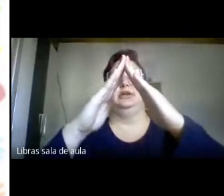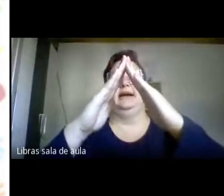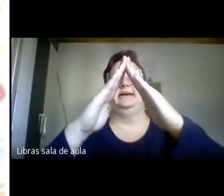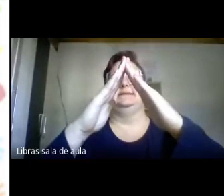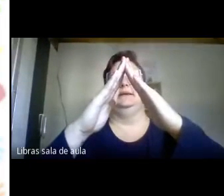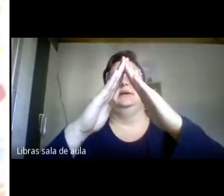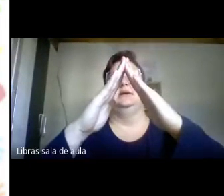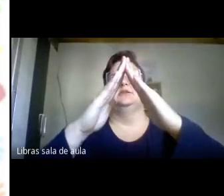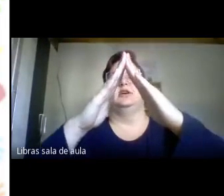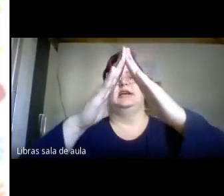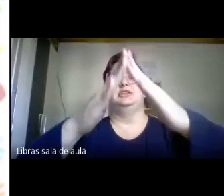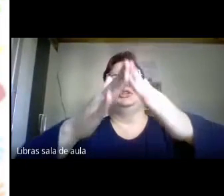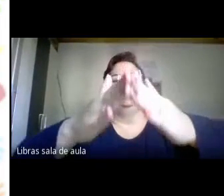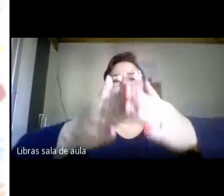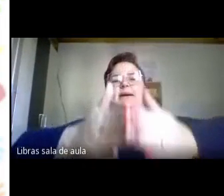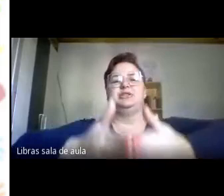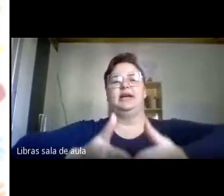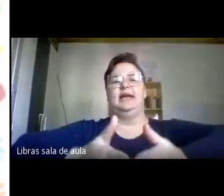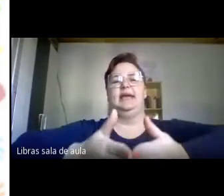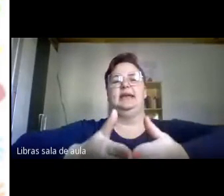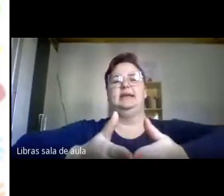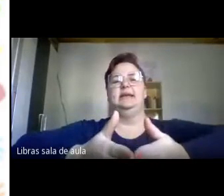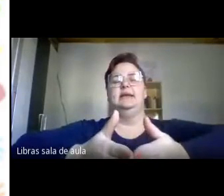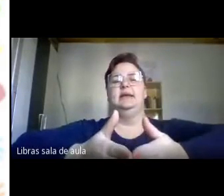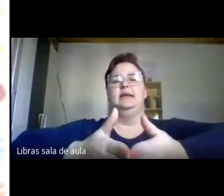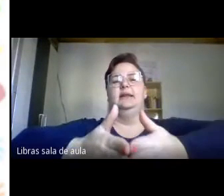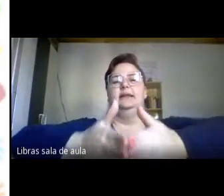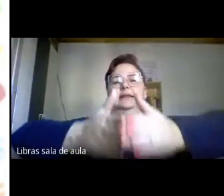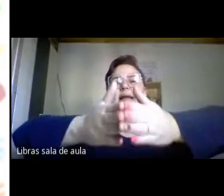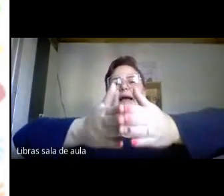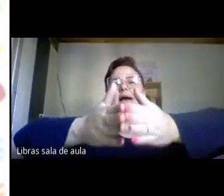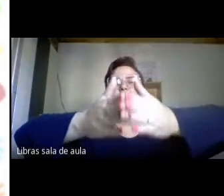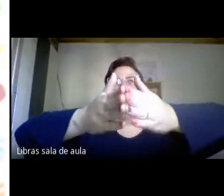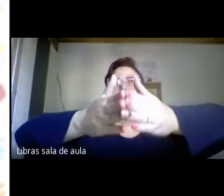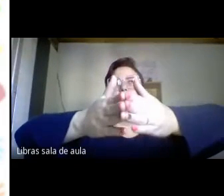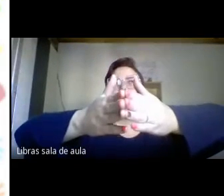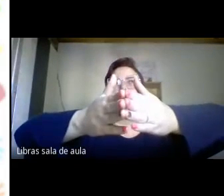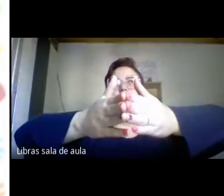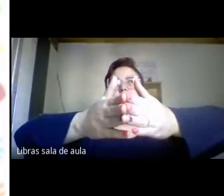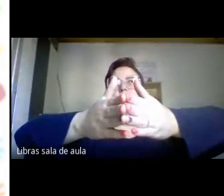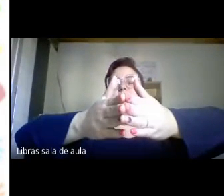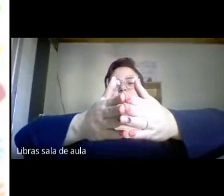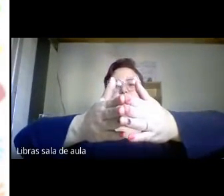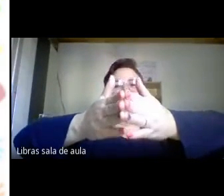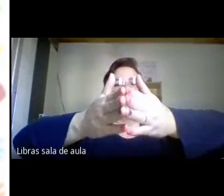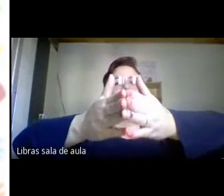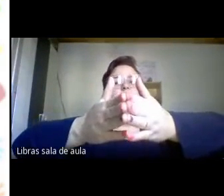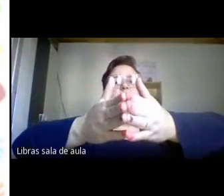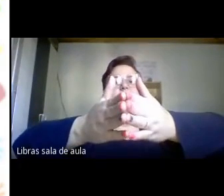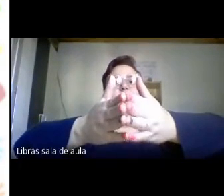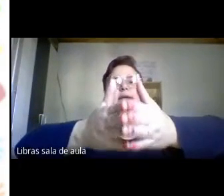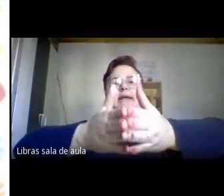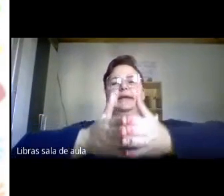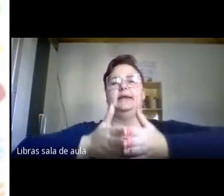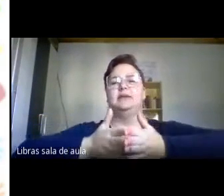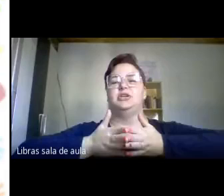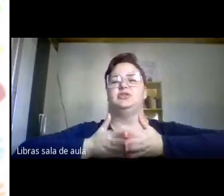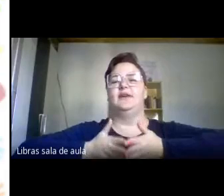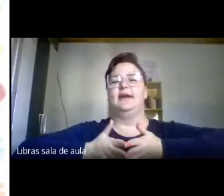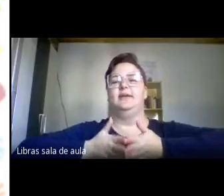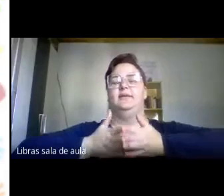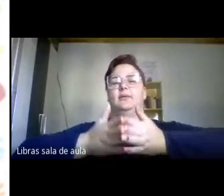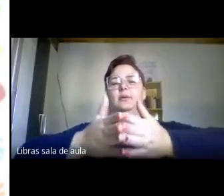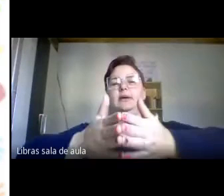Sinal de casa, só que a gente vai baixar ele na horizontal e a